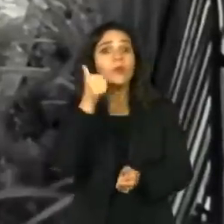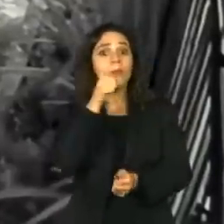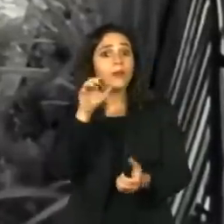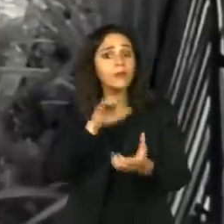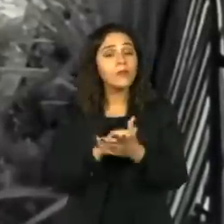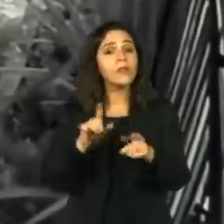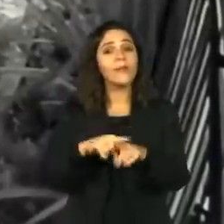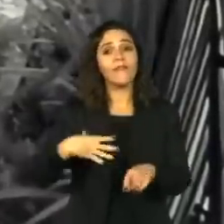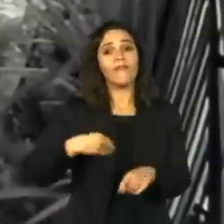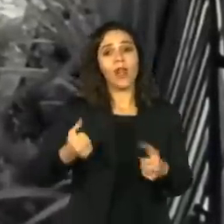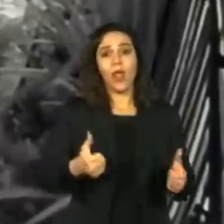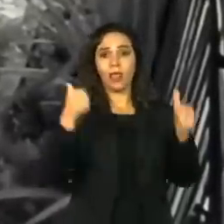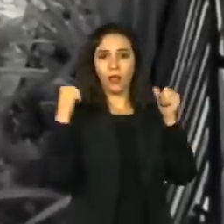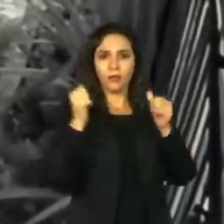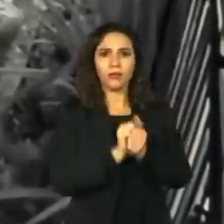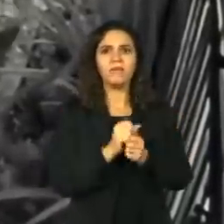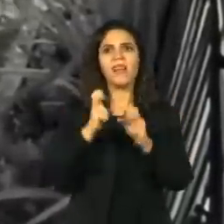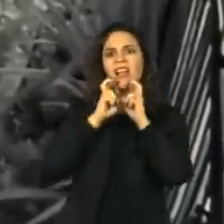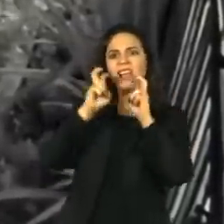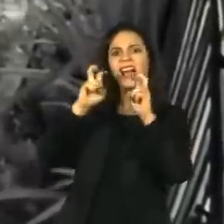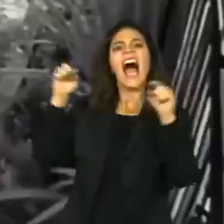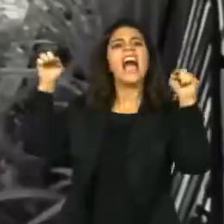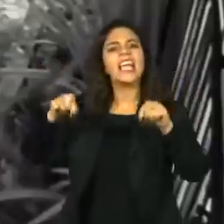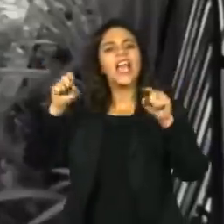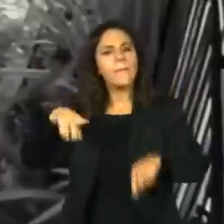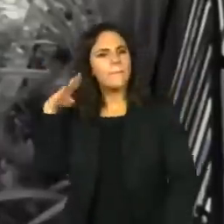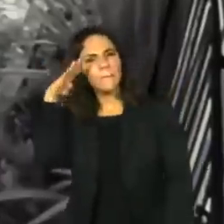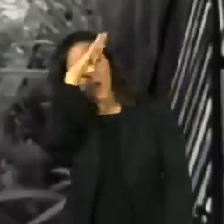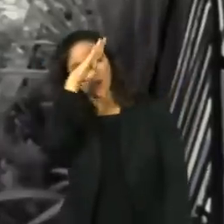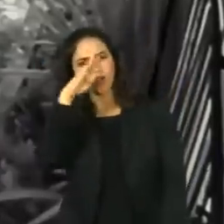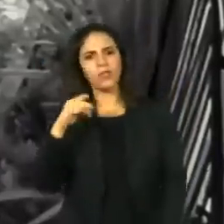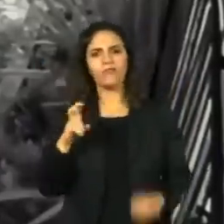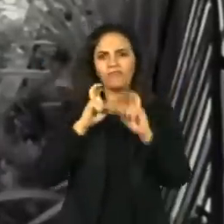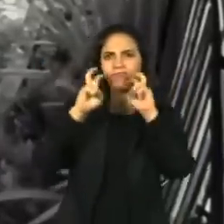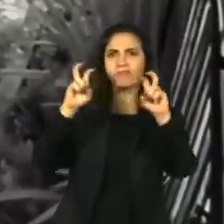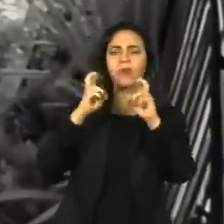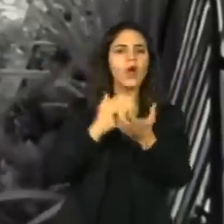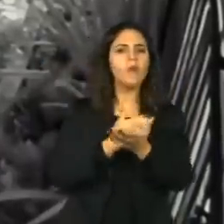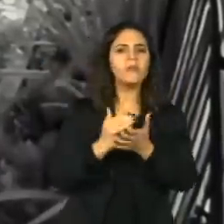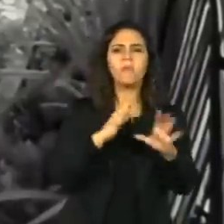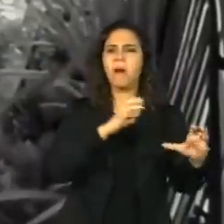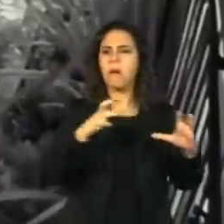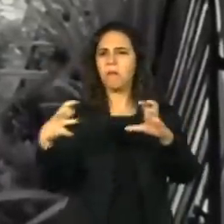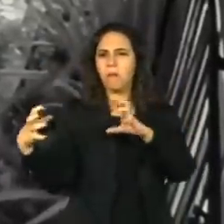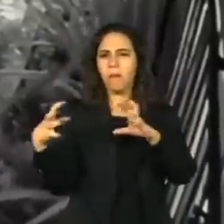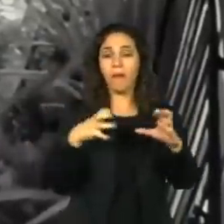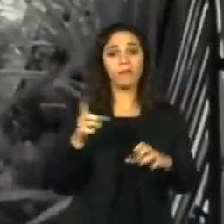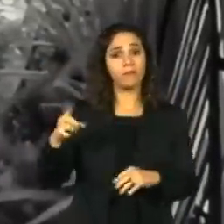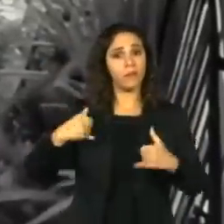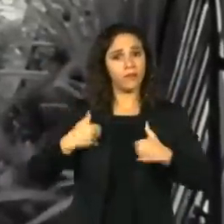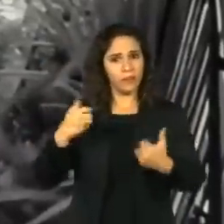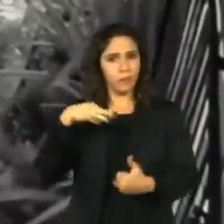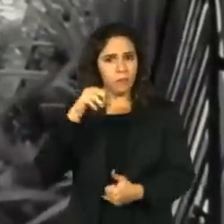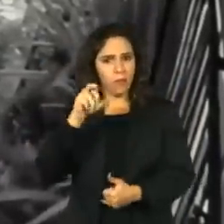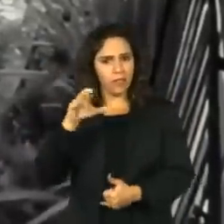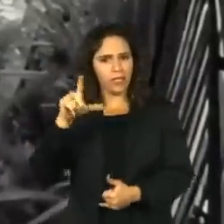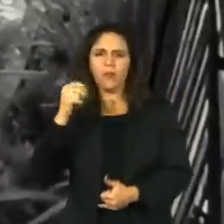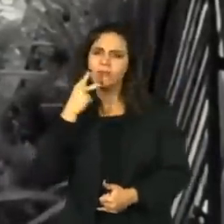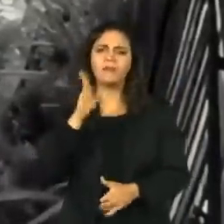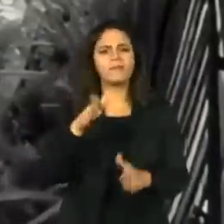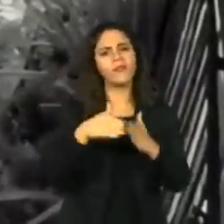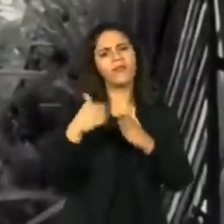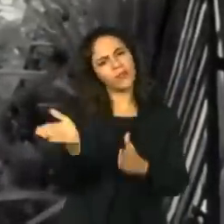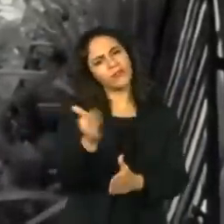no banco de trás. Ele gritava "Aqui é Bolsonaro" e iniciou uma confusão. O dono da festa, Marcelo, pediu para